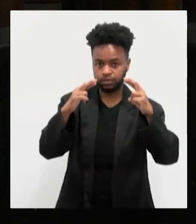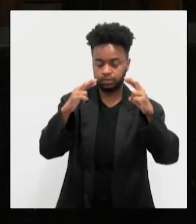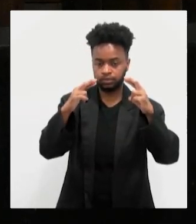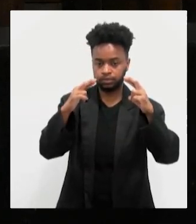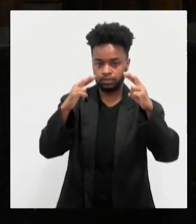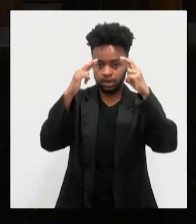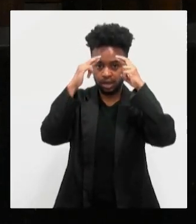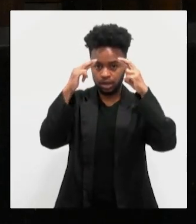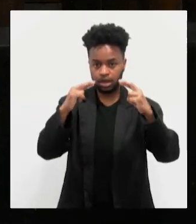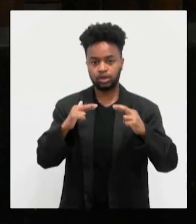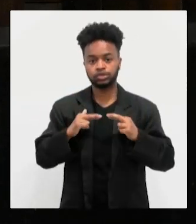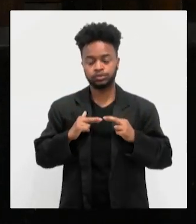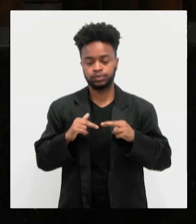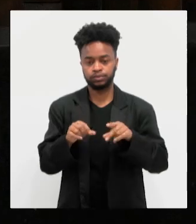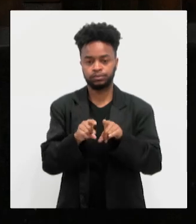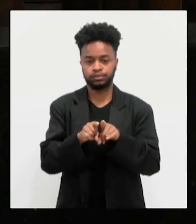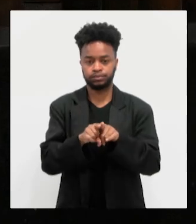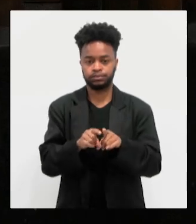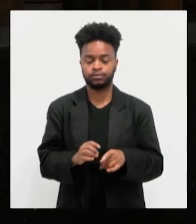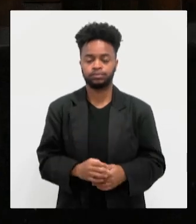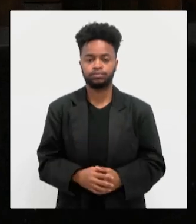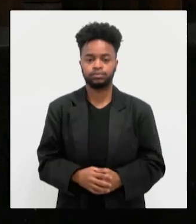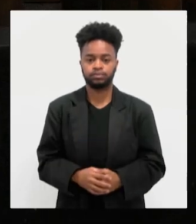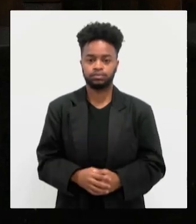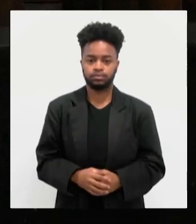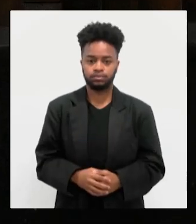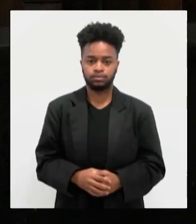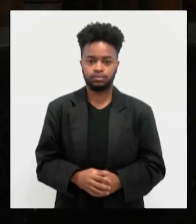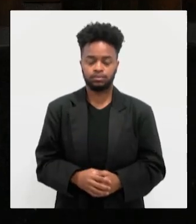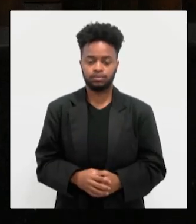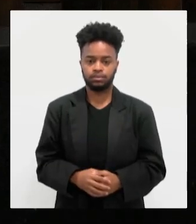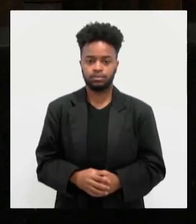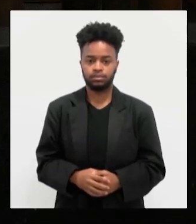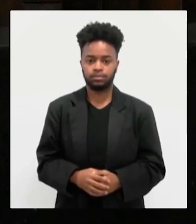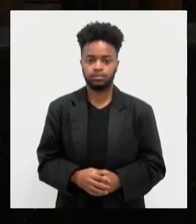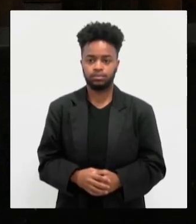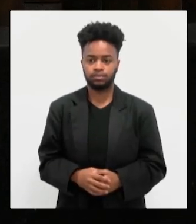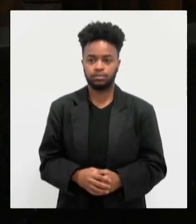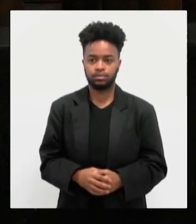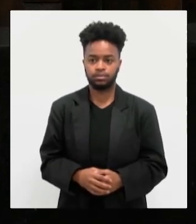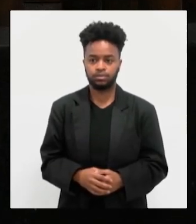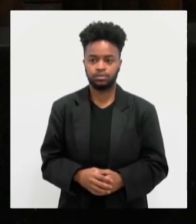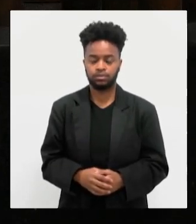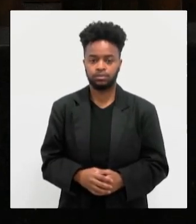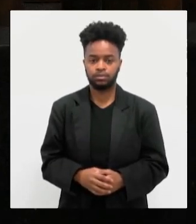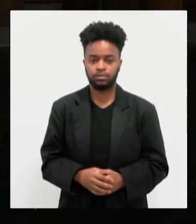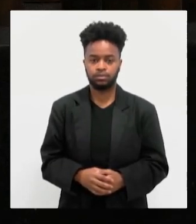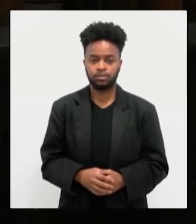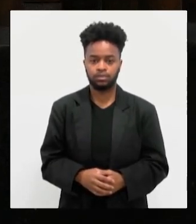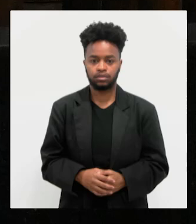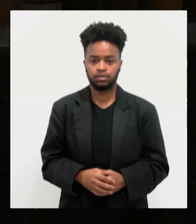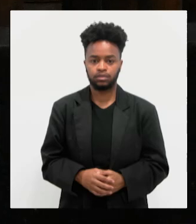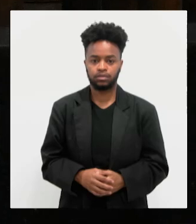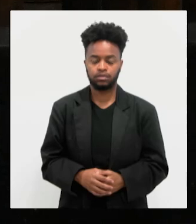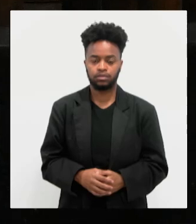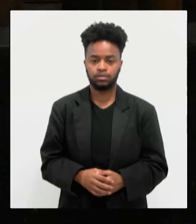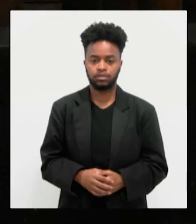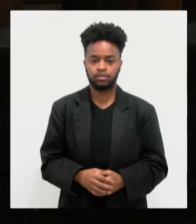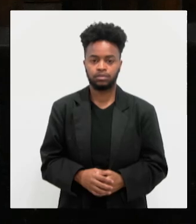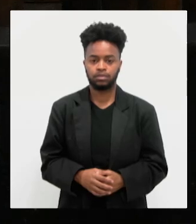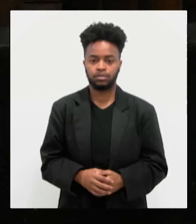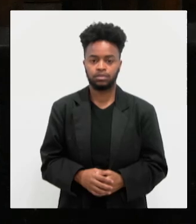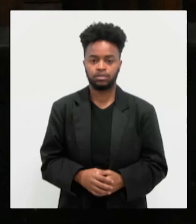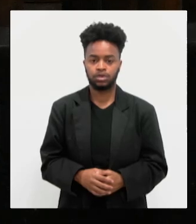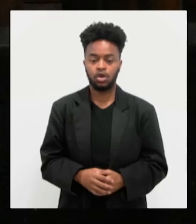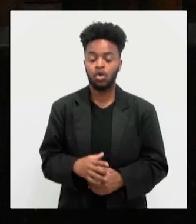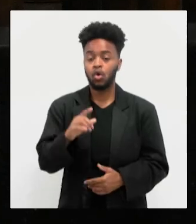e sermos respeitados. O que nos une não é